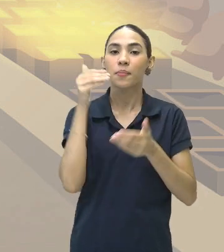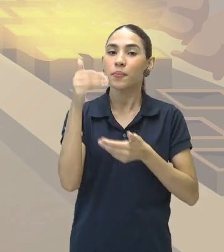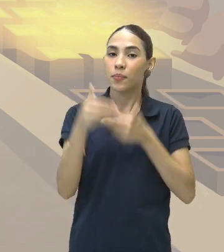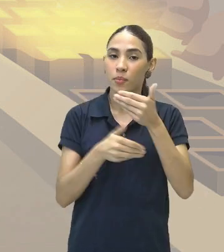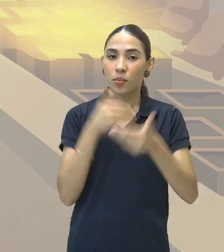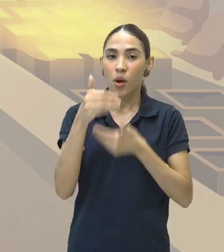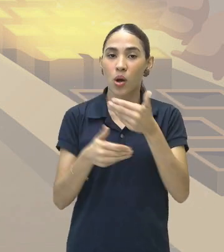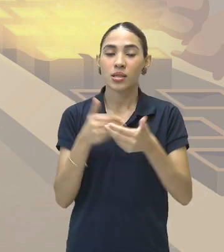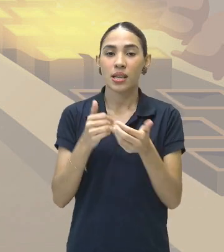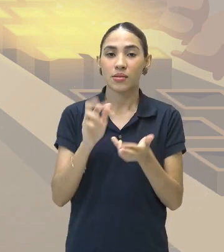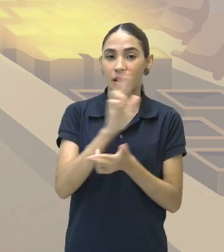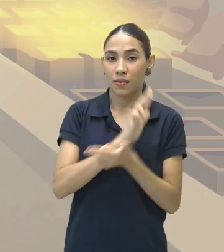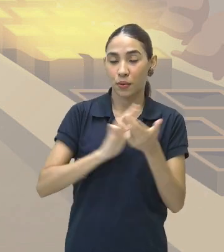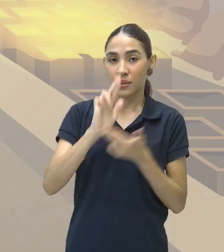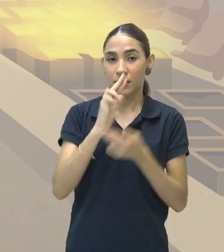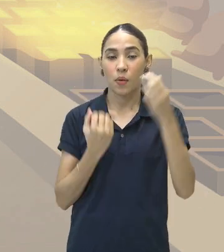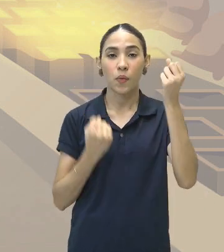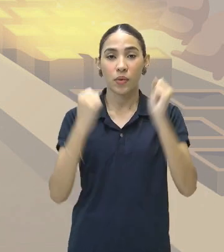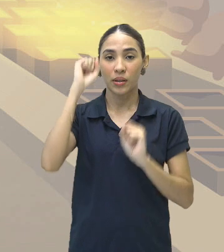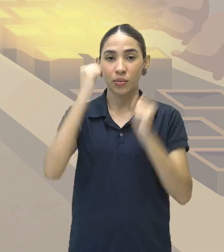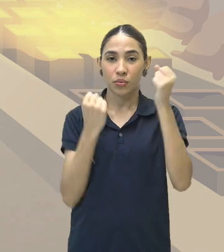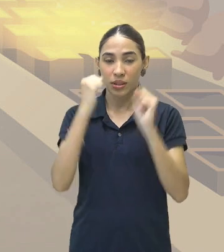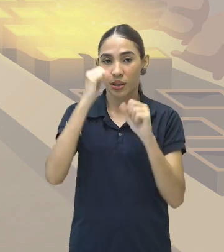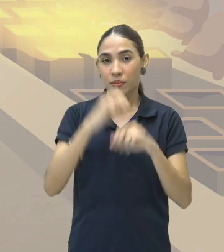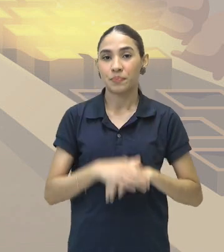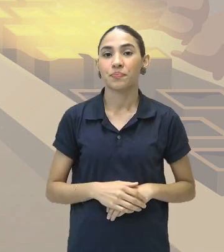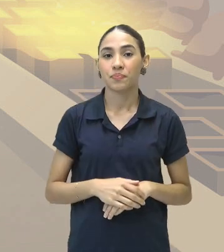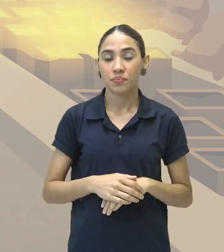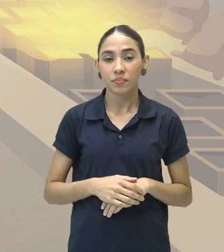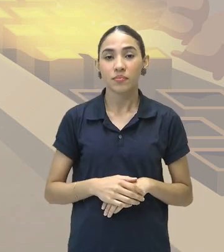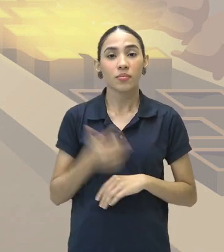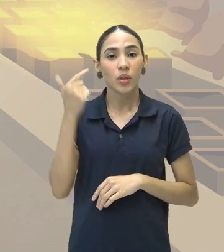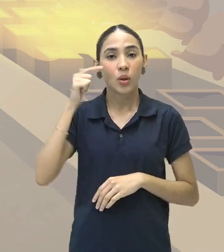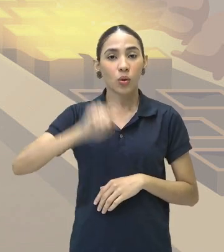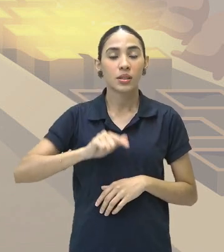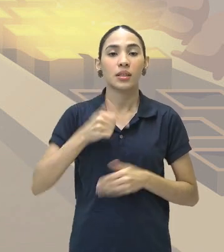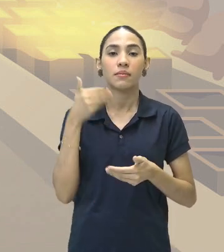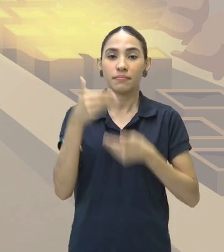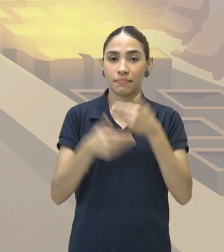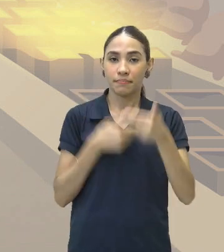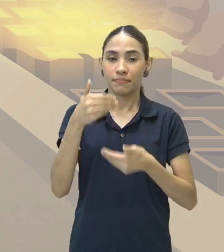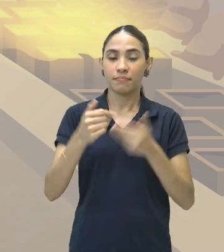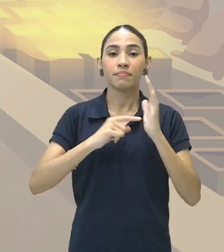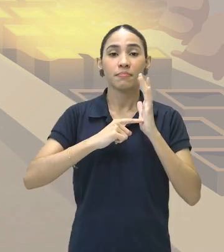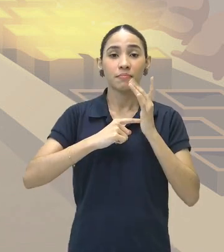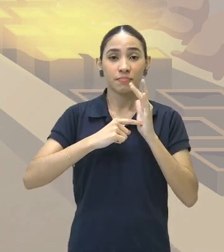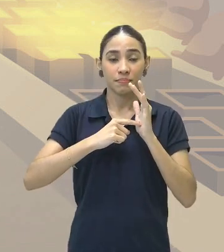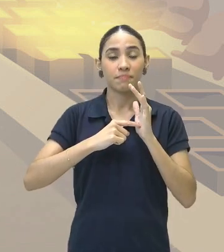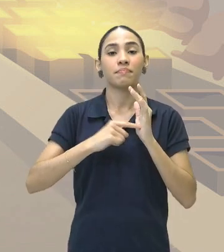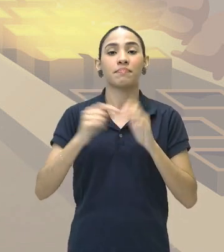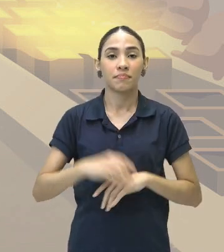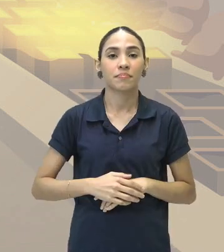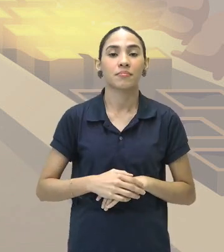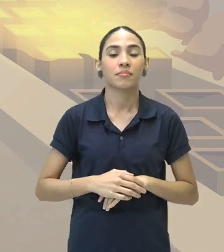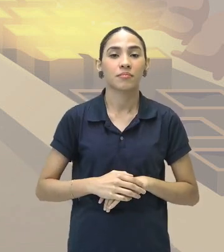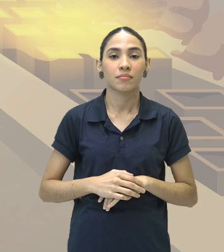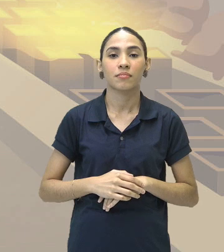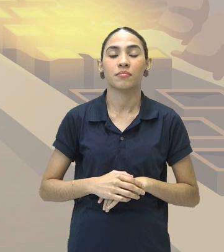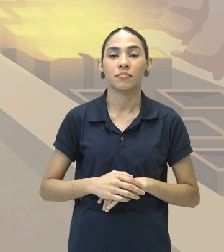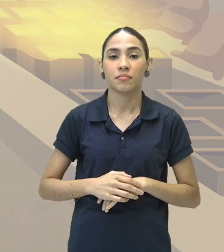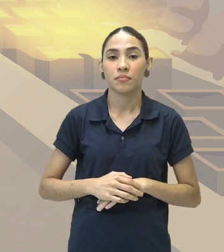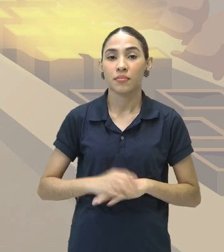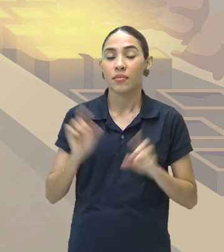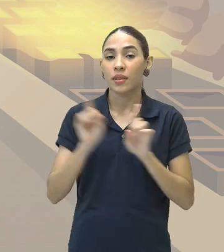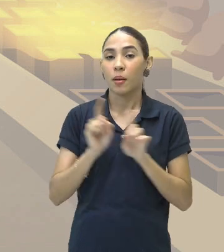processo da Revolução Industrial para o funcionamento das máquinas, nessa questão